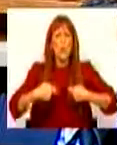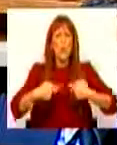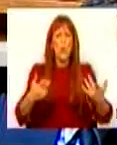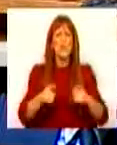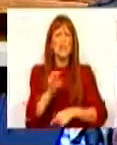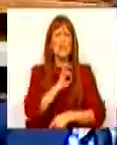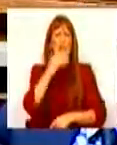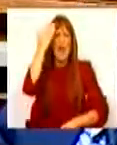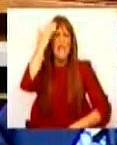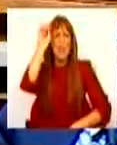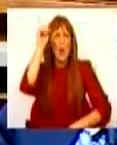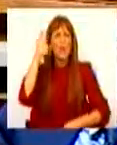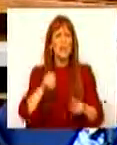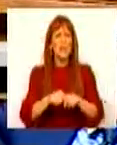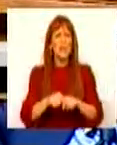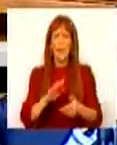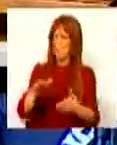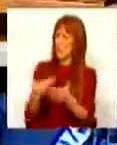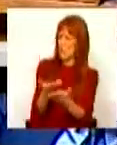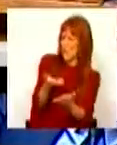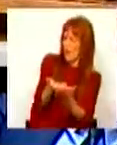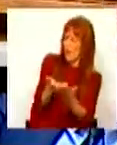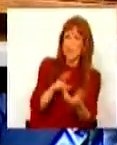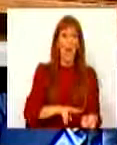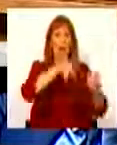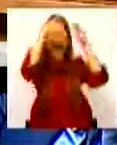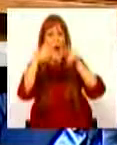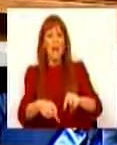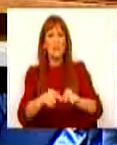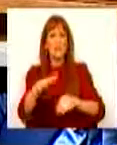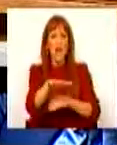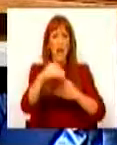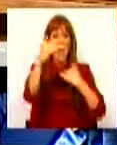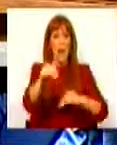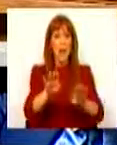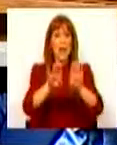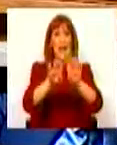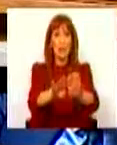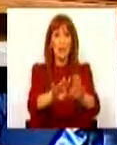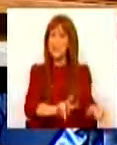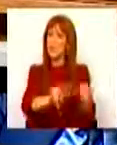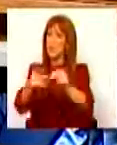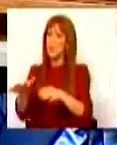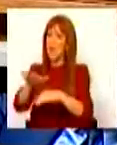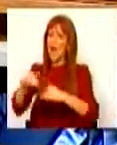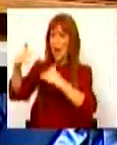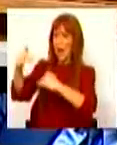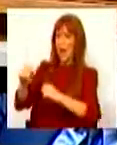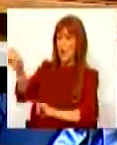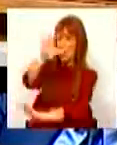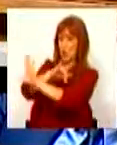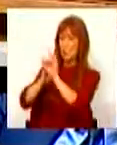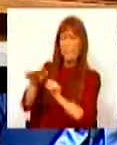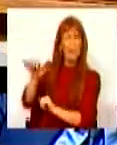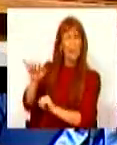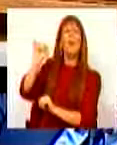os senhores projetaram para esta proposta de alteração da bitola ibérica para a bitola europeia, do